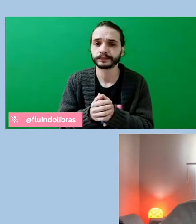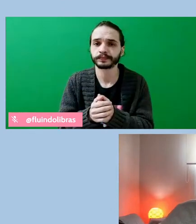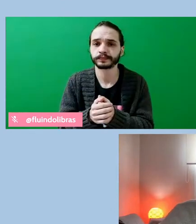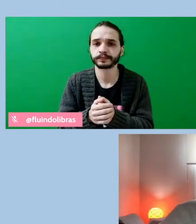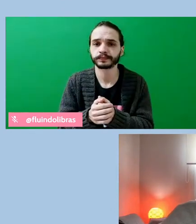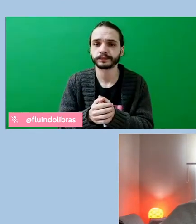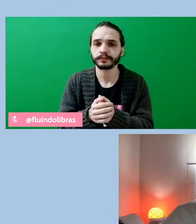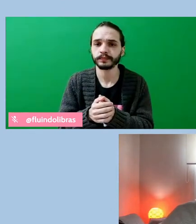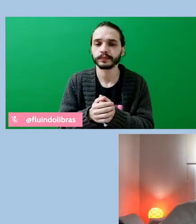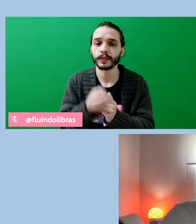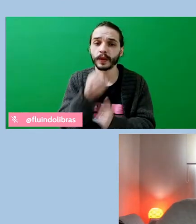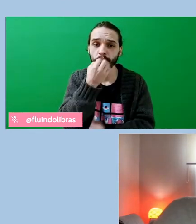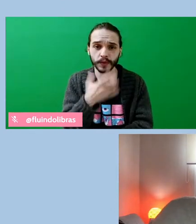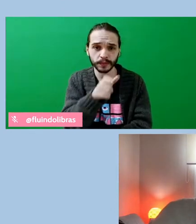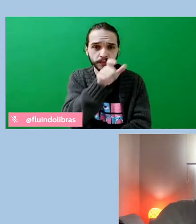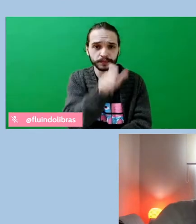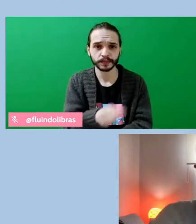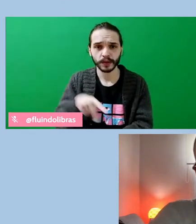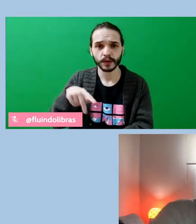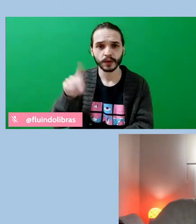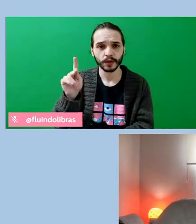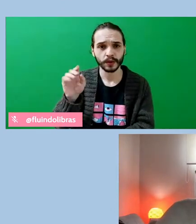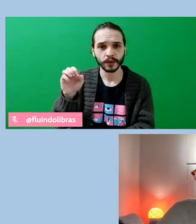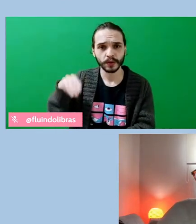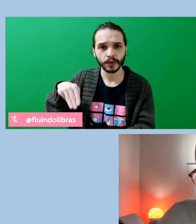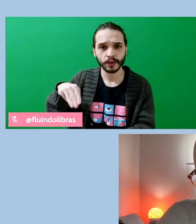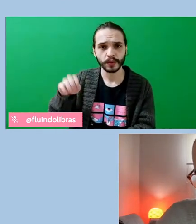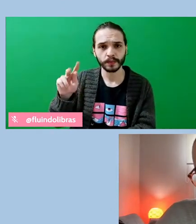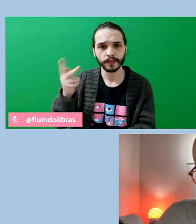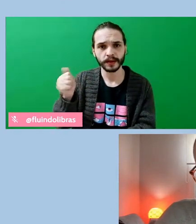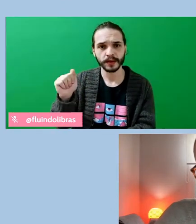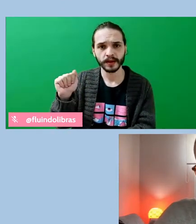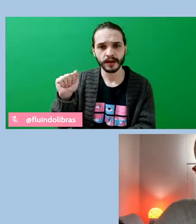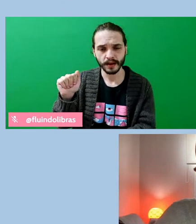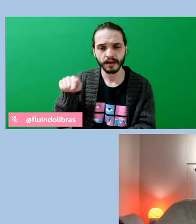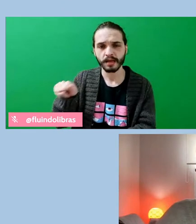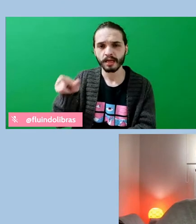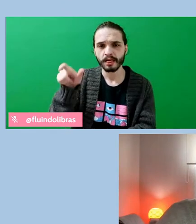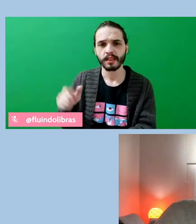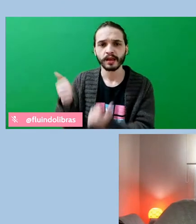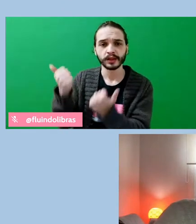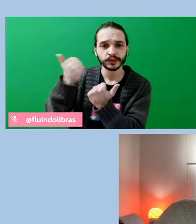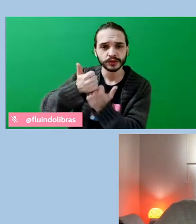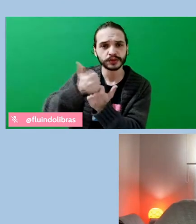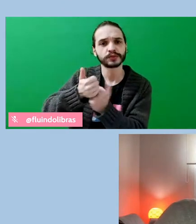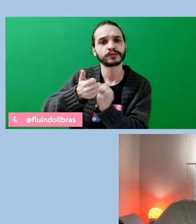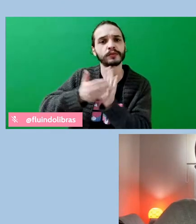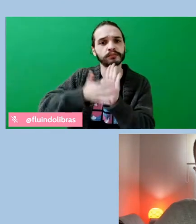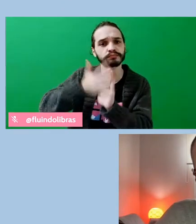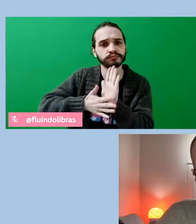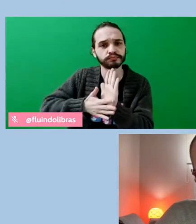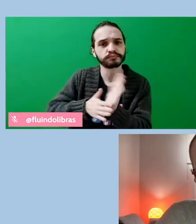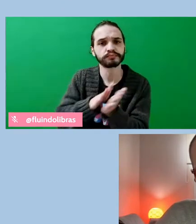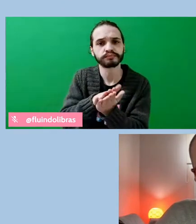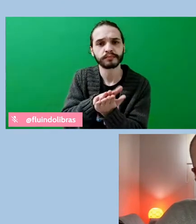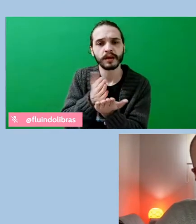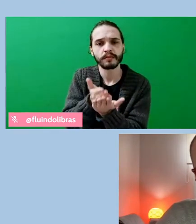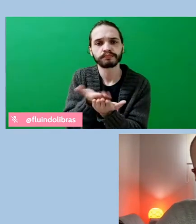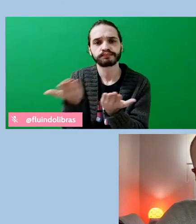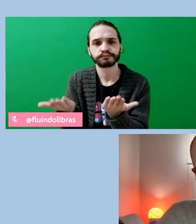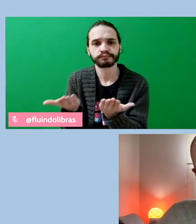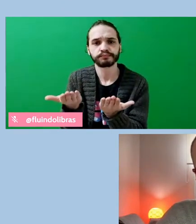Bom, Pommerat é um dramaturgo contemporâneo muito importante. Ele é diretor, né, dramaturgo. Ele escreve os textos que ele dirige, né,